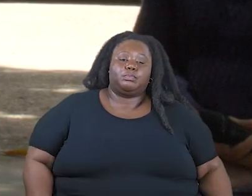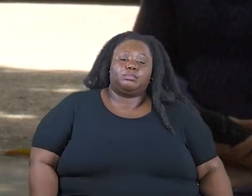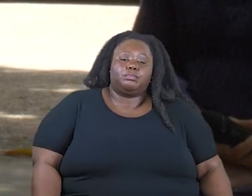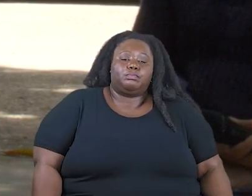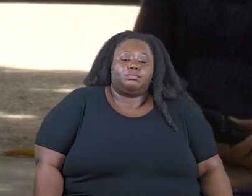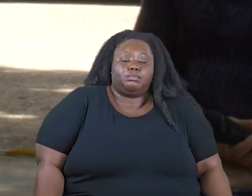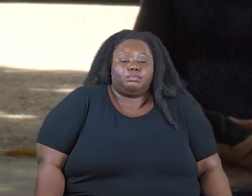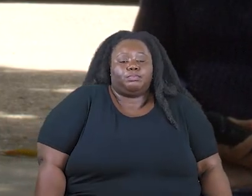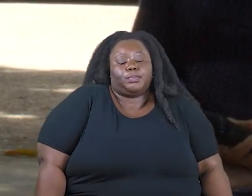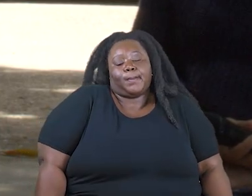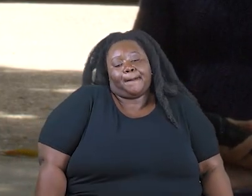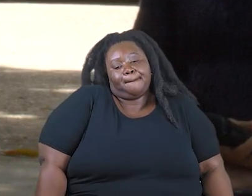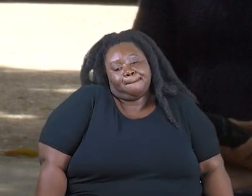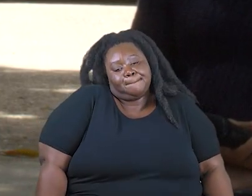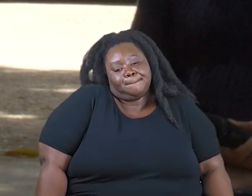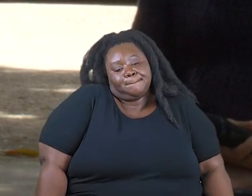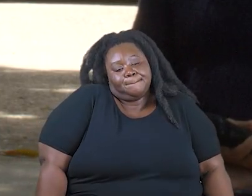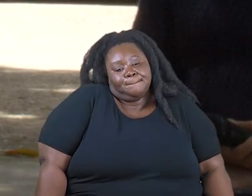completa.